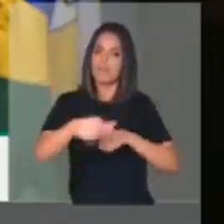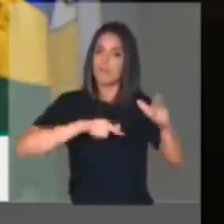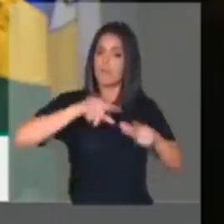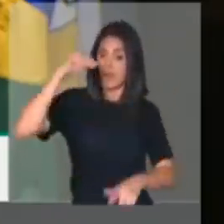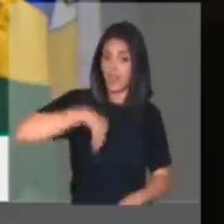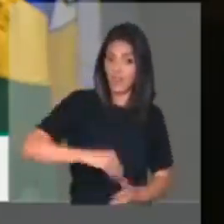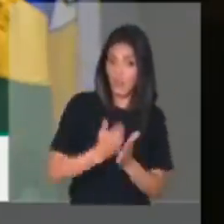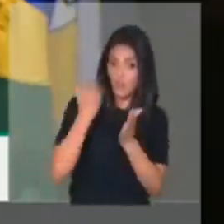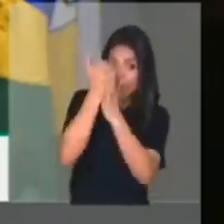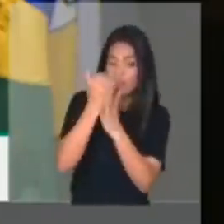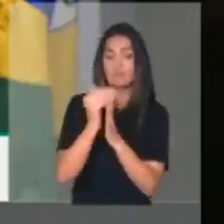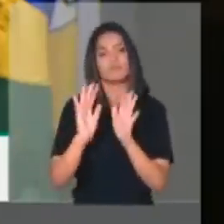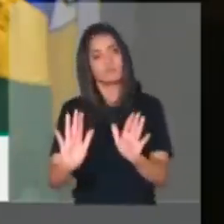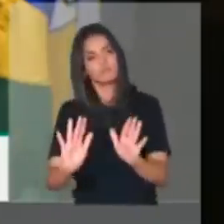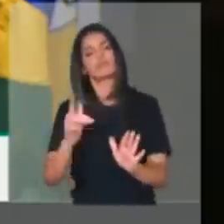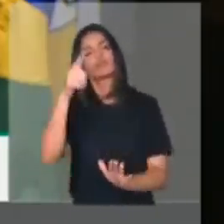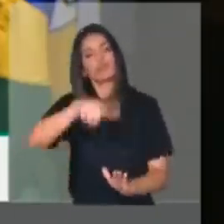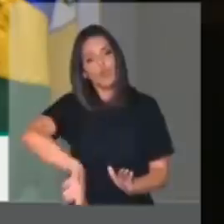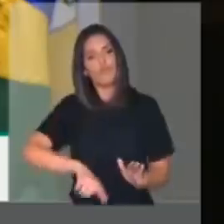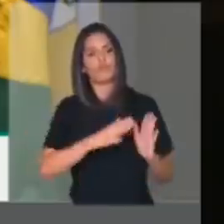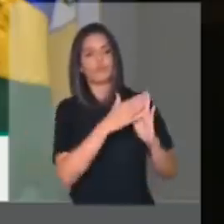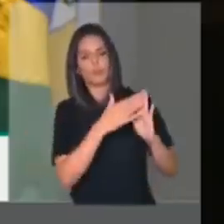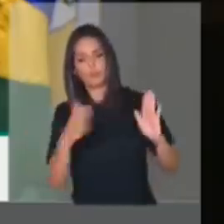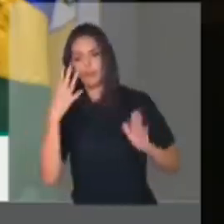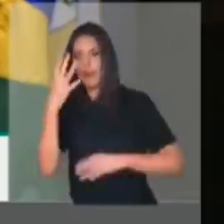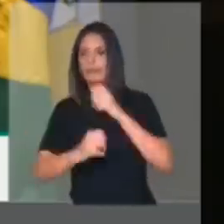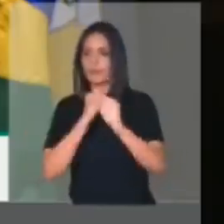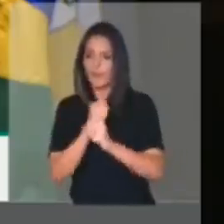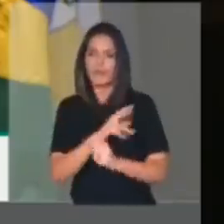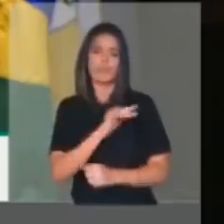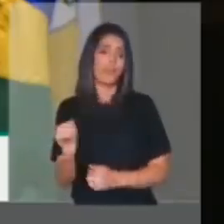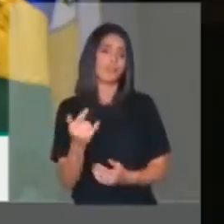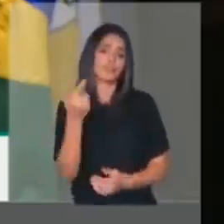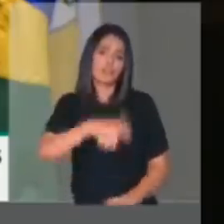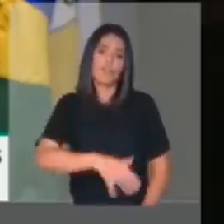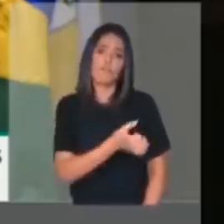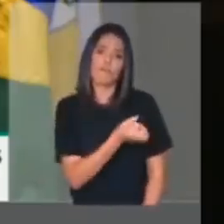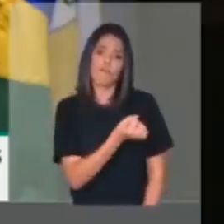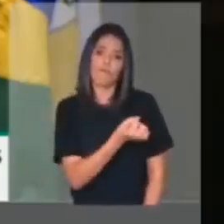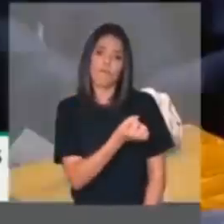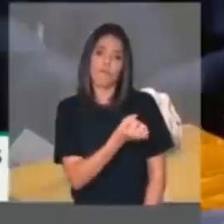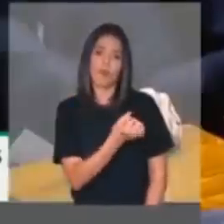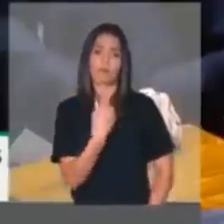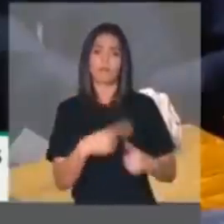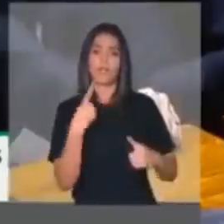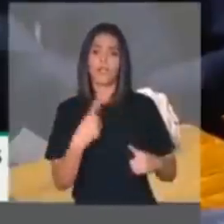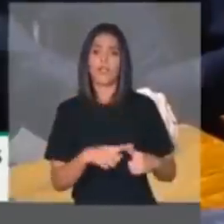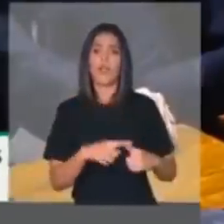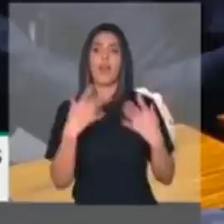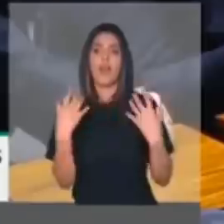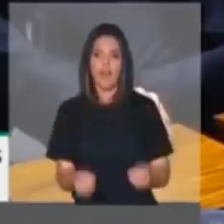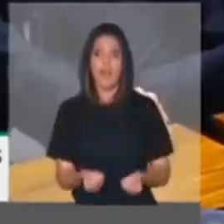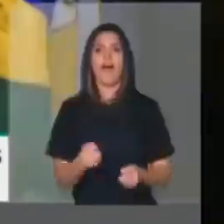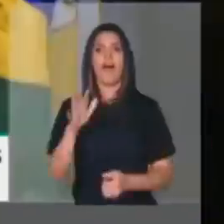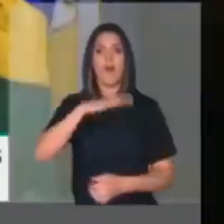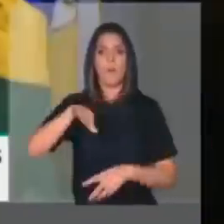renda, ou mais uma legislatura o parlamento vai passar por covarde, por ceder à pressão de um